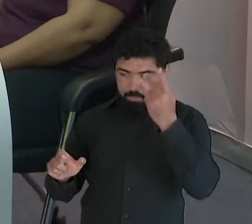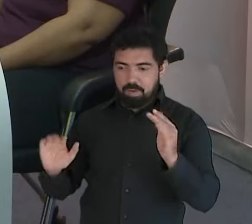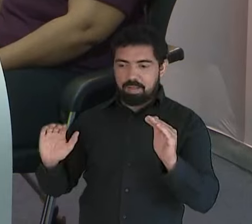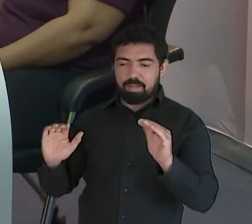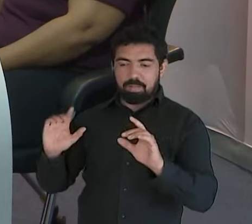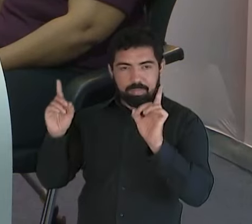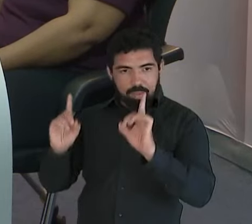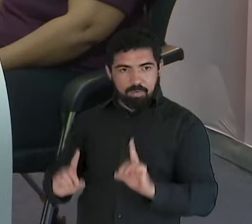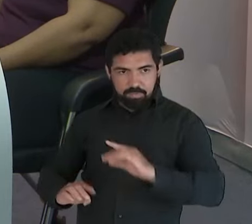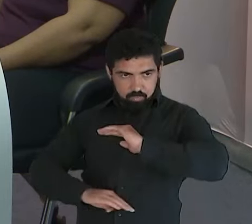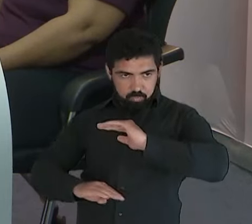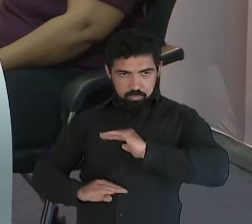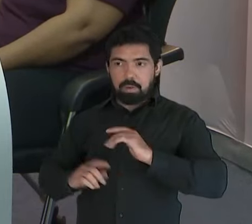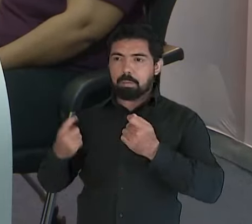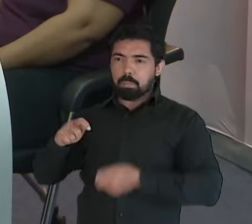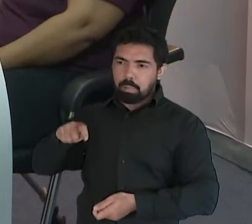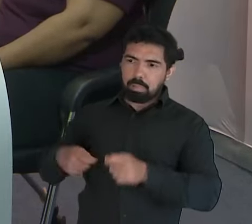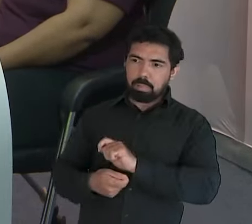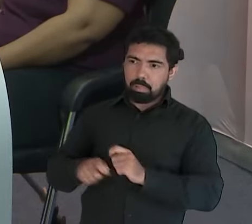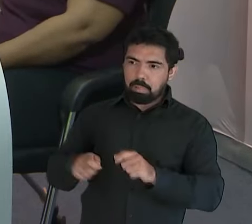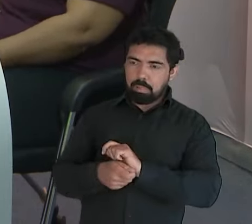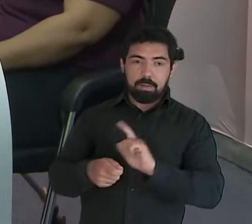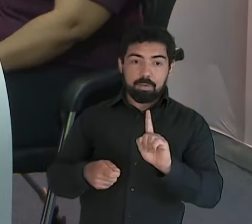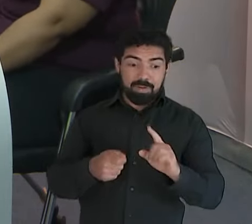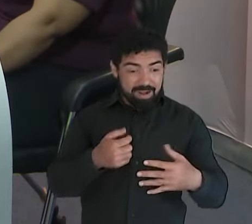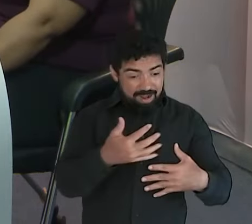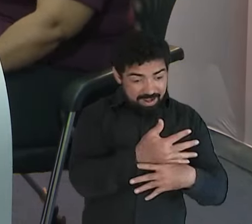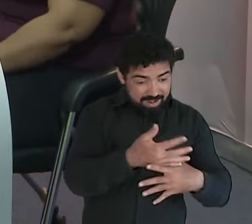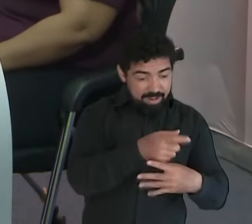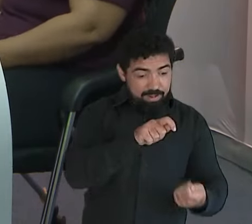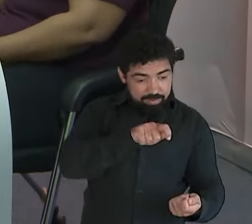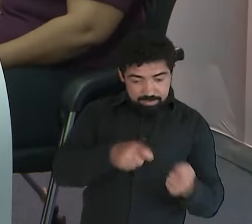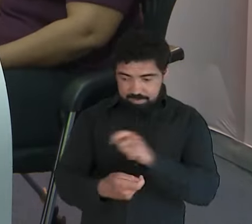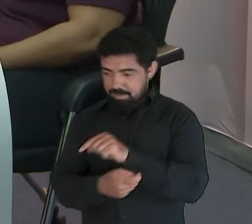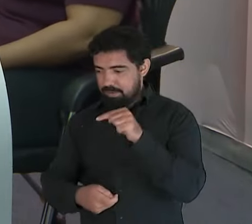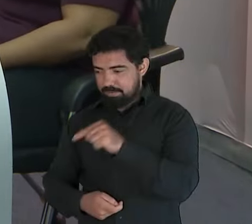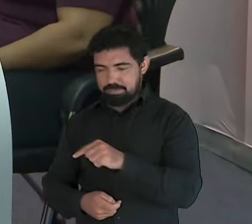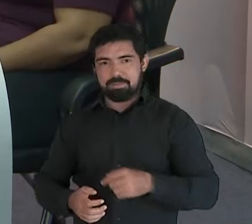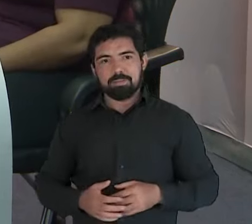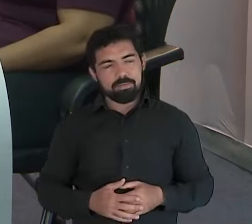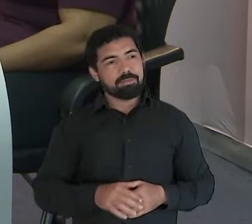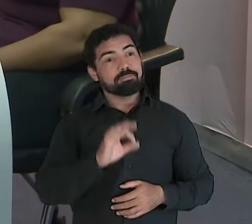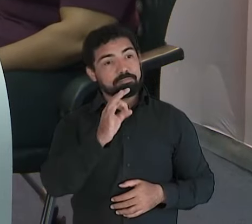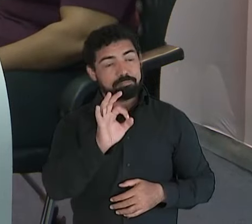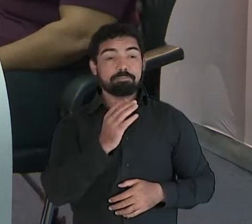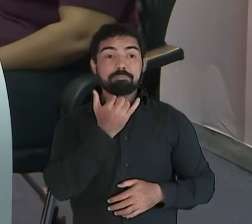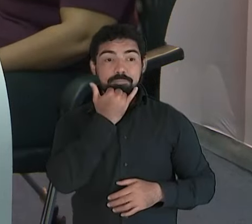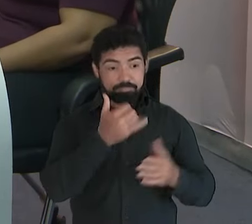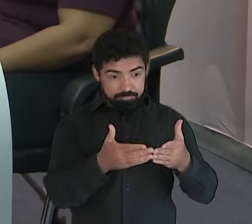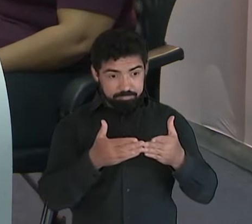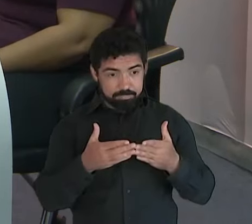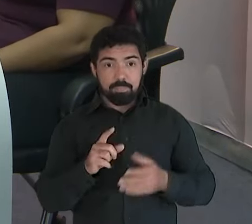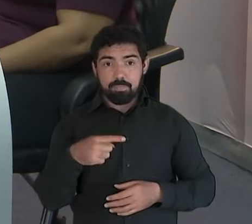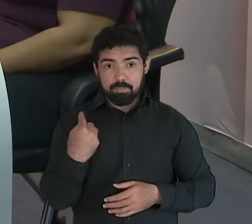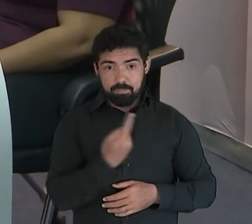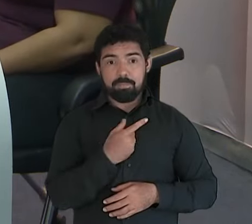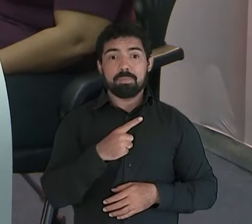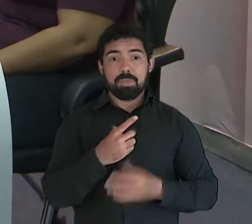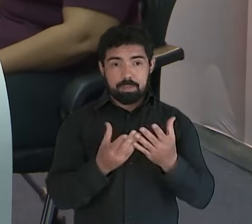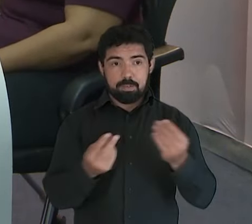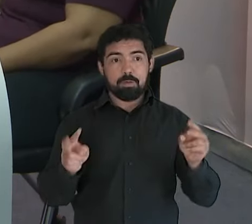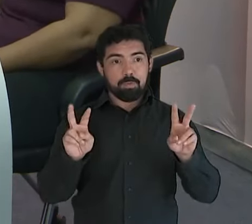ter que se adaptar ao que nós... Exatamente. Até porque, com licença aí, a gente tem... Muito caso, assim, eu